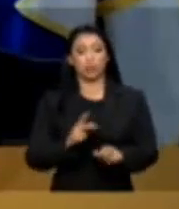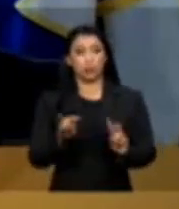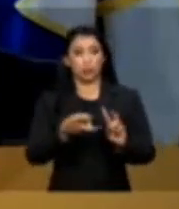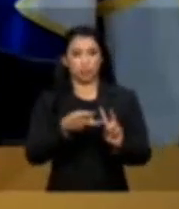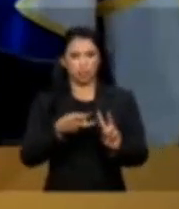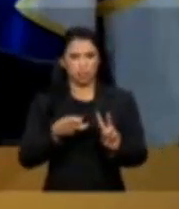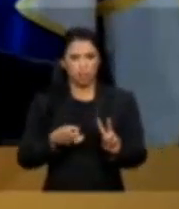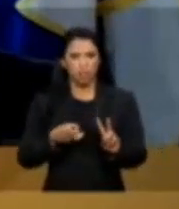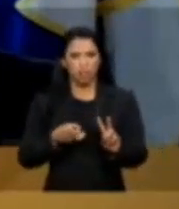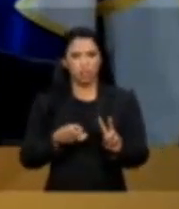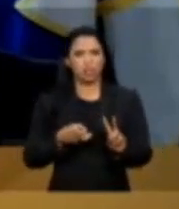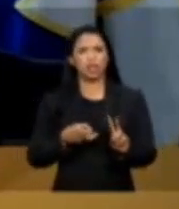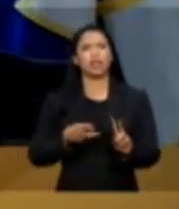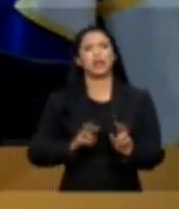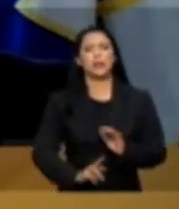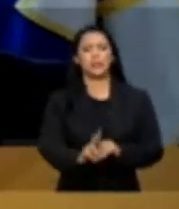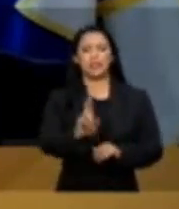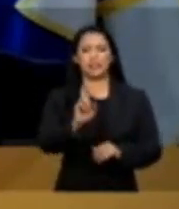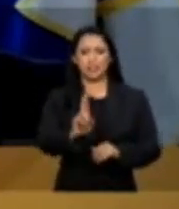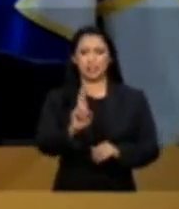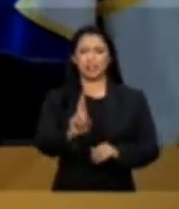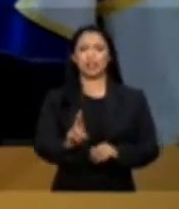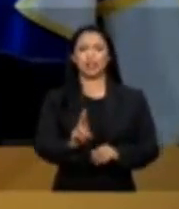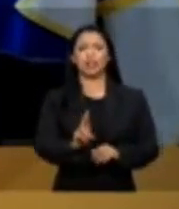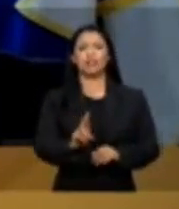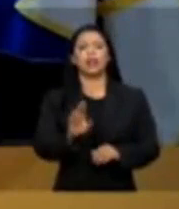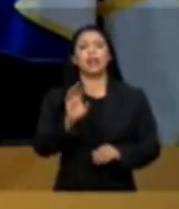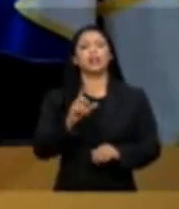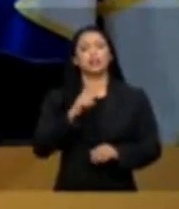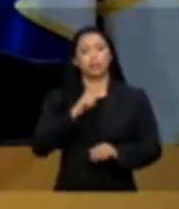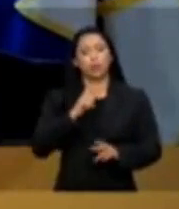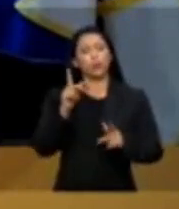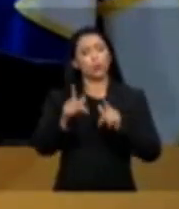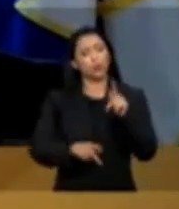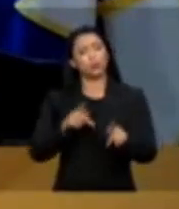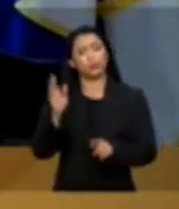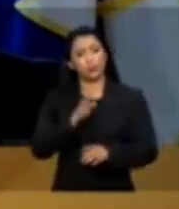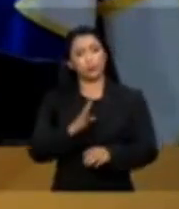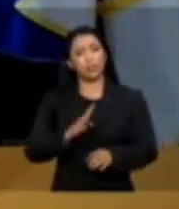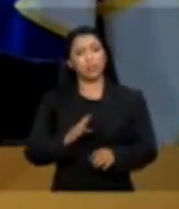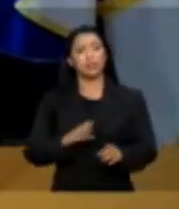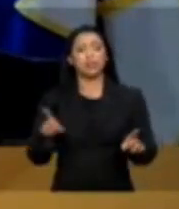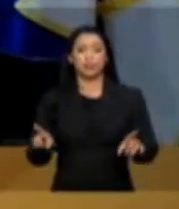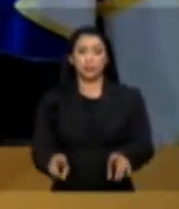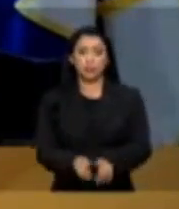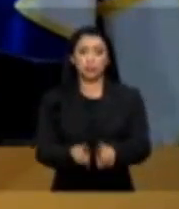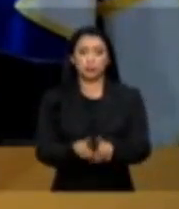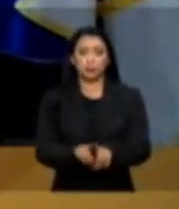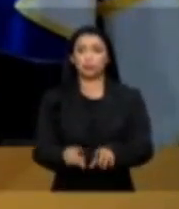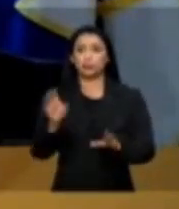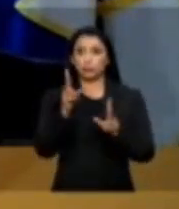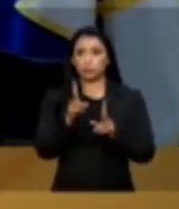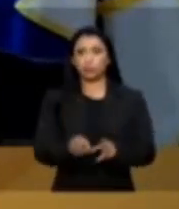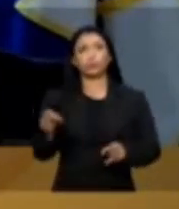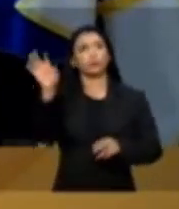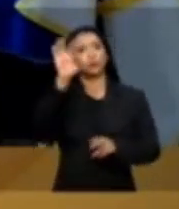indígenas representam uma importante matriz étnica do povo brasileiro, assim como, acrescento, os